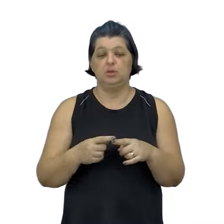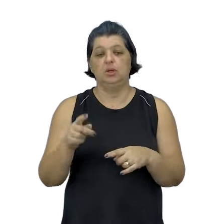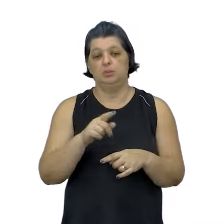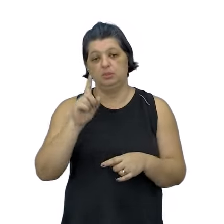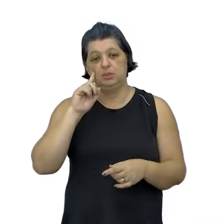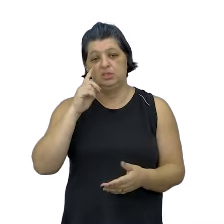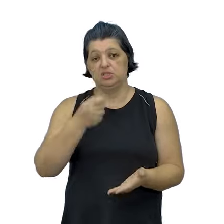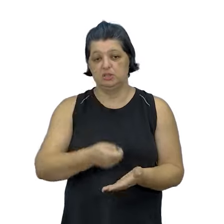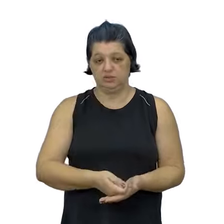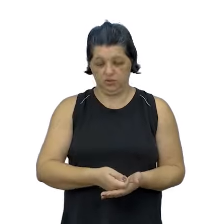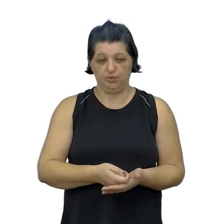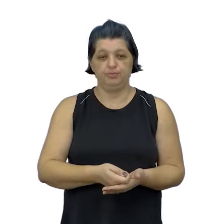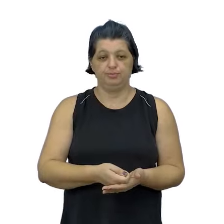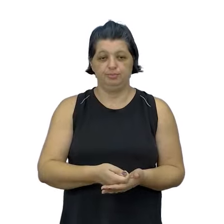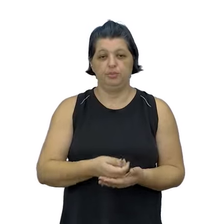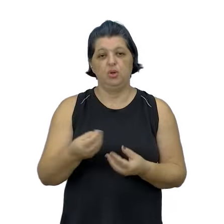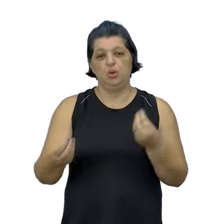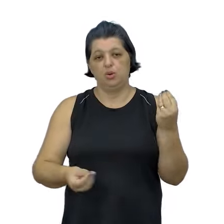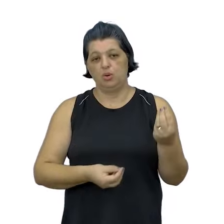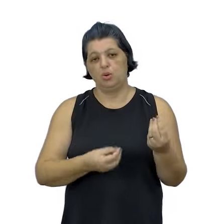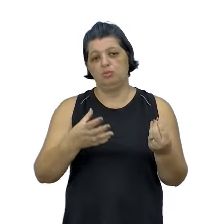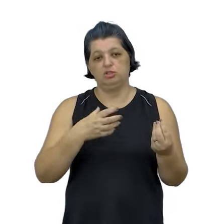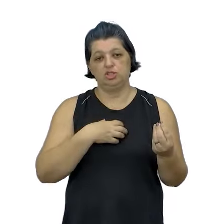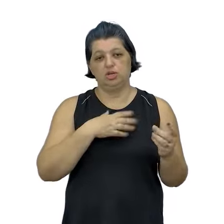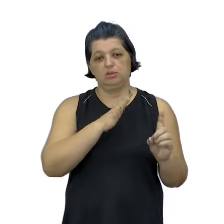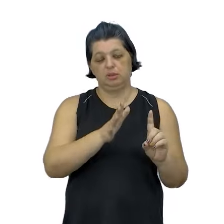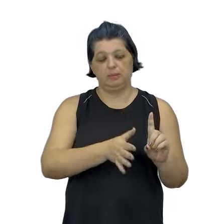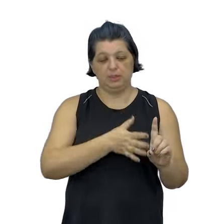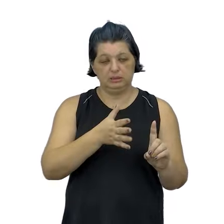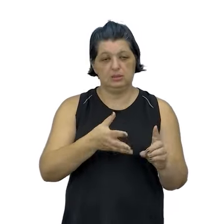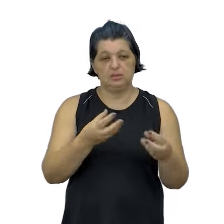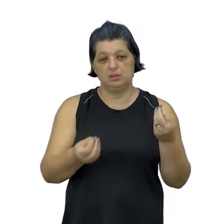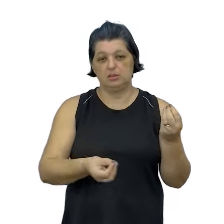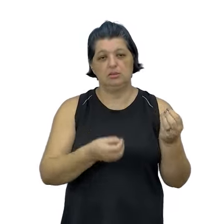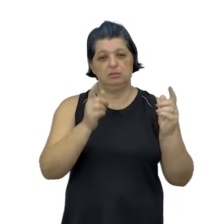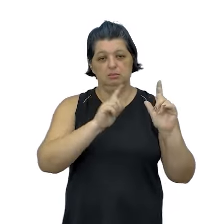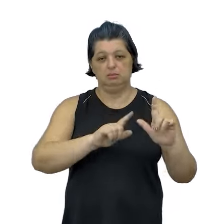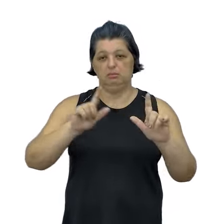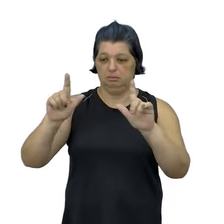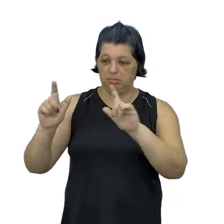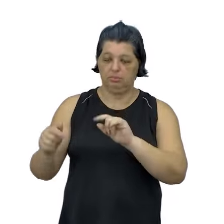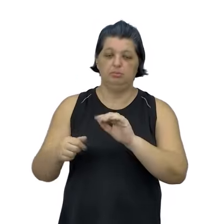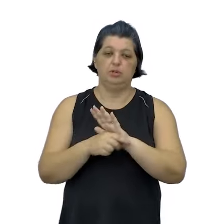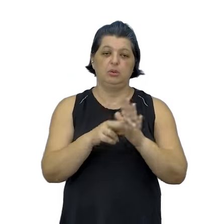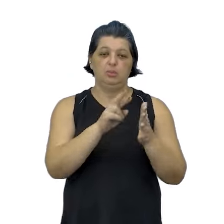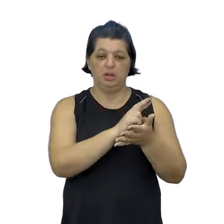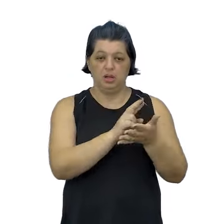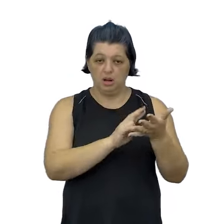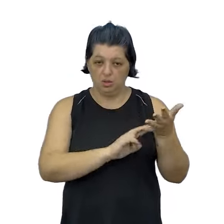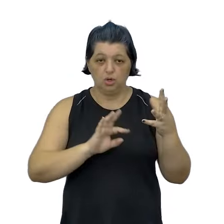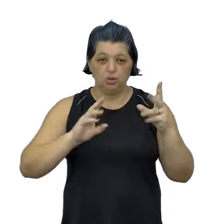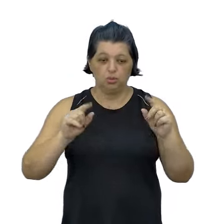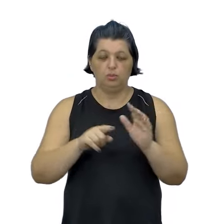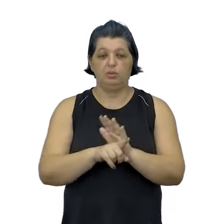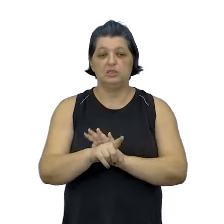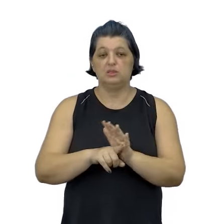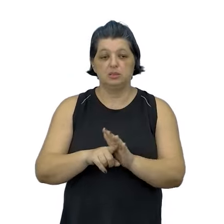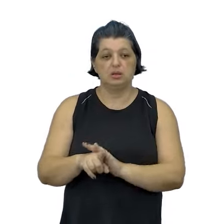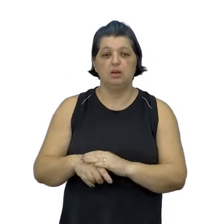decisão, né, que é a forma que isso vai ser apresentado. Então, vai ter a exposição dos relatórios, né, daquilo que foi pesquisado,